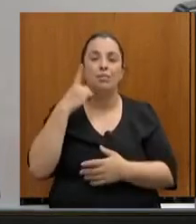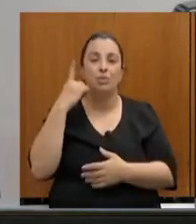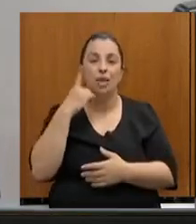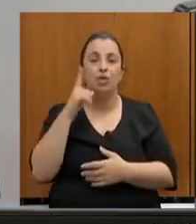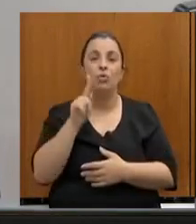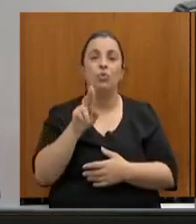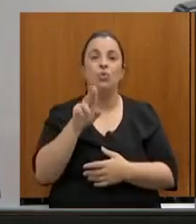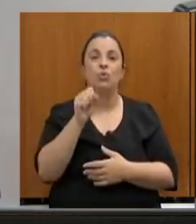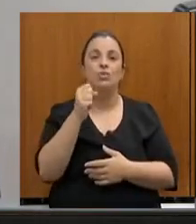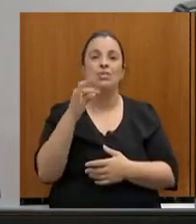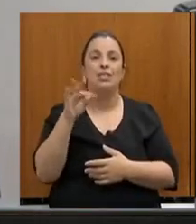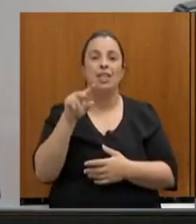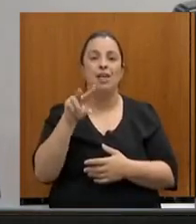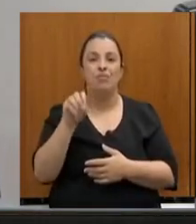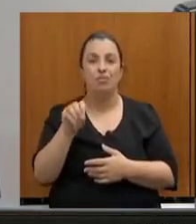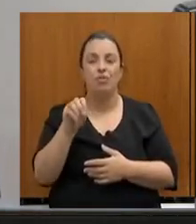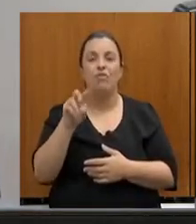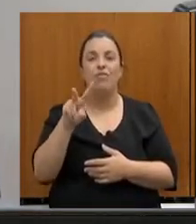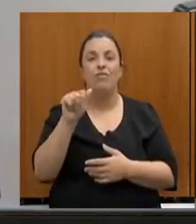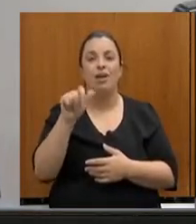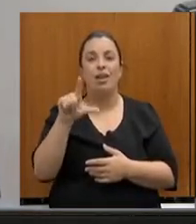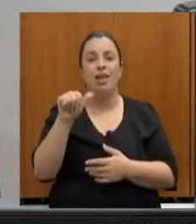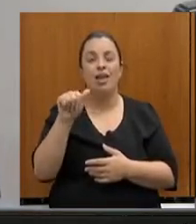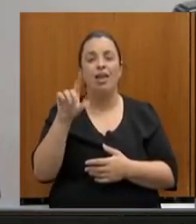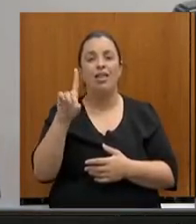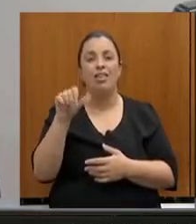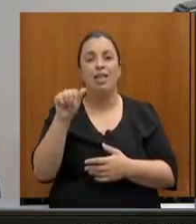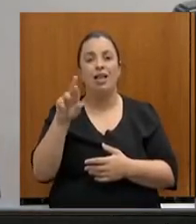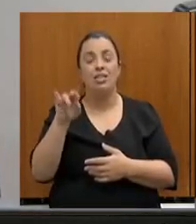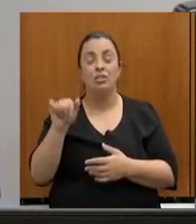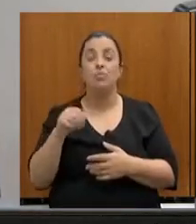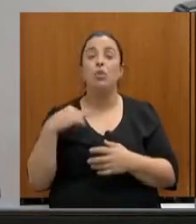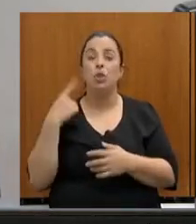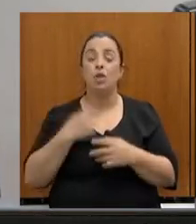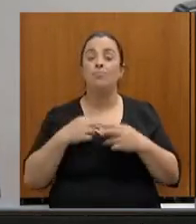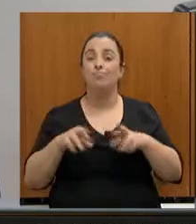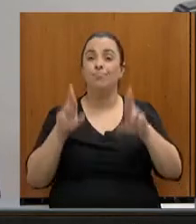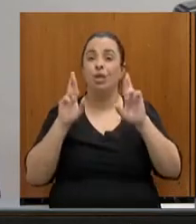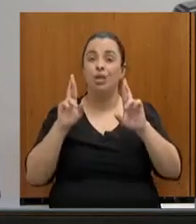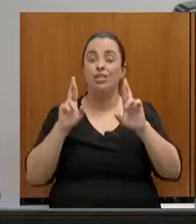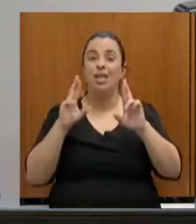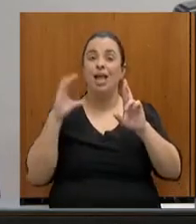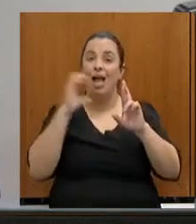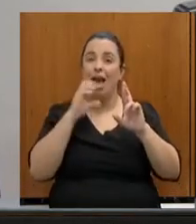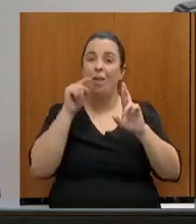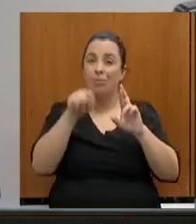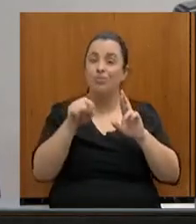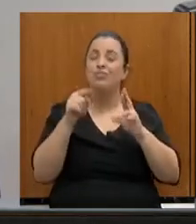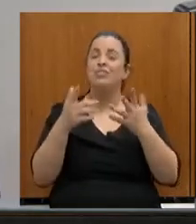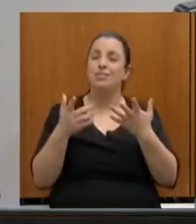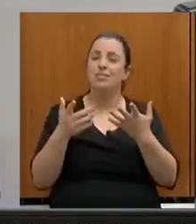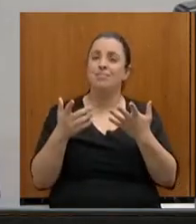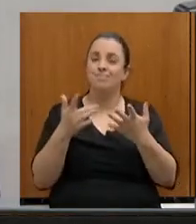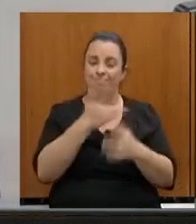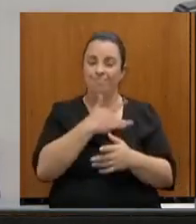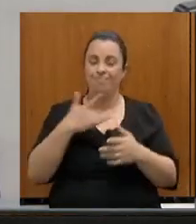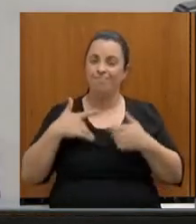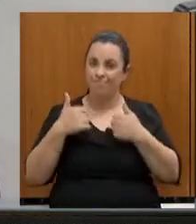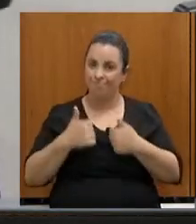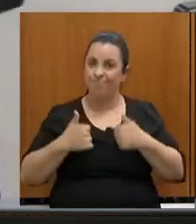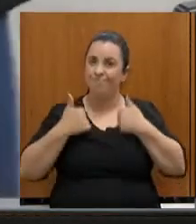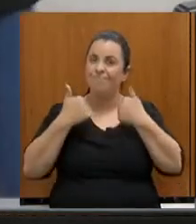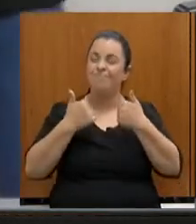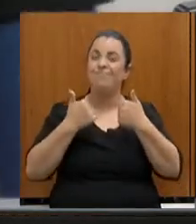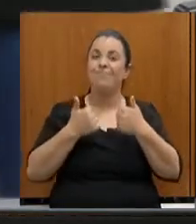Valadares em todos nós aqui estavam torcendo para rápida recuperação de vossa excelência eu